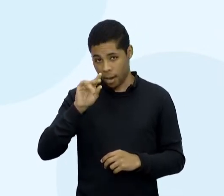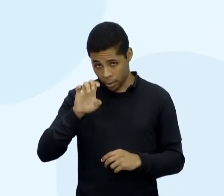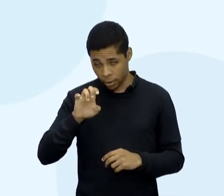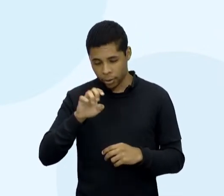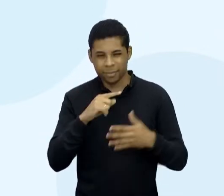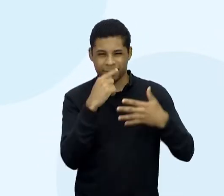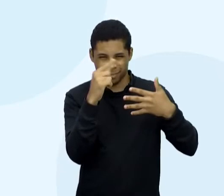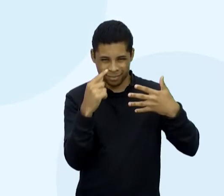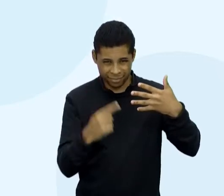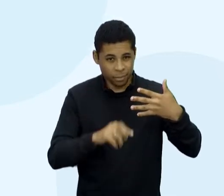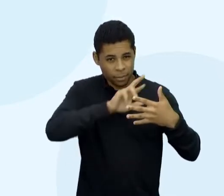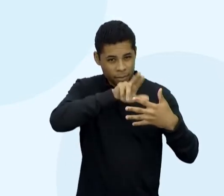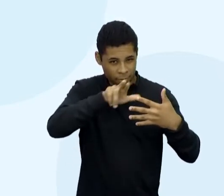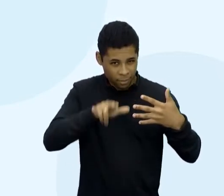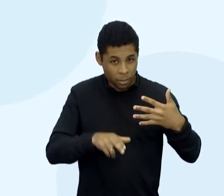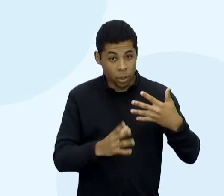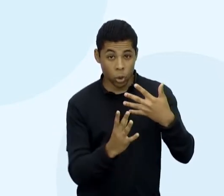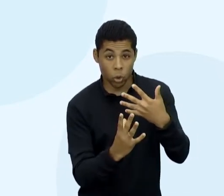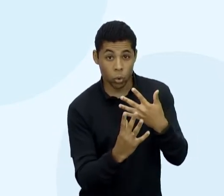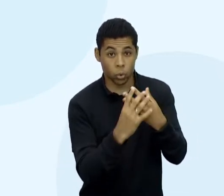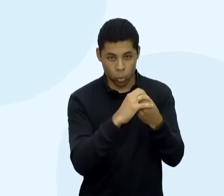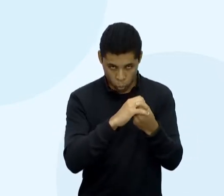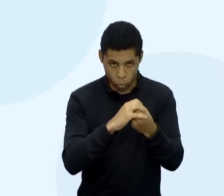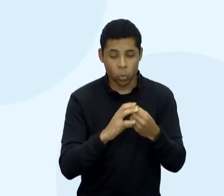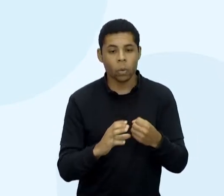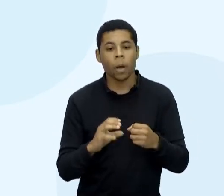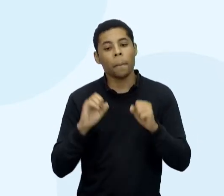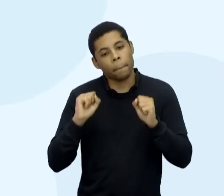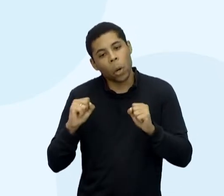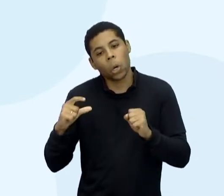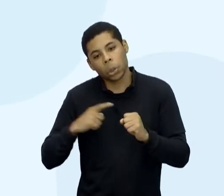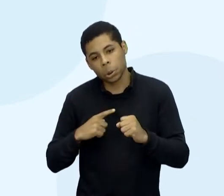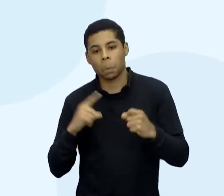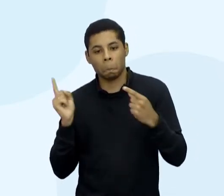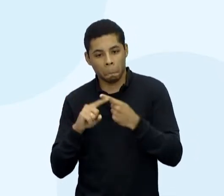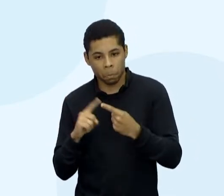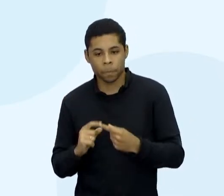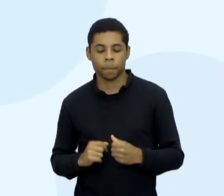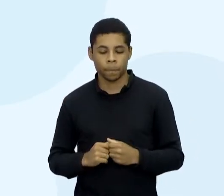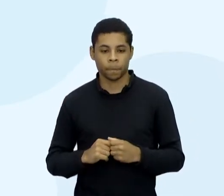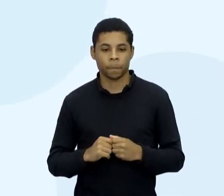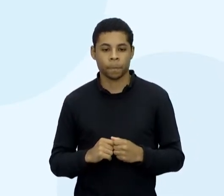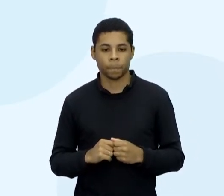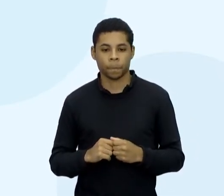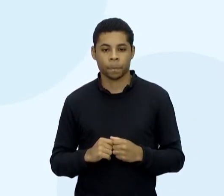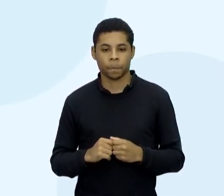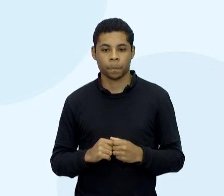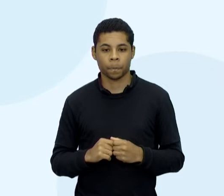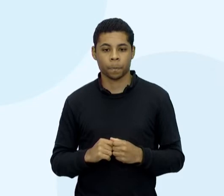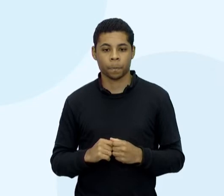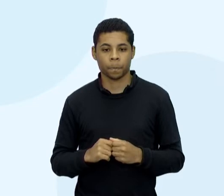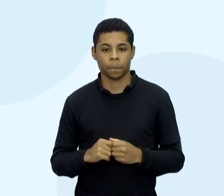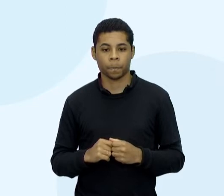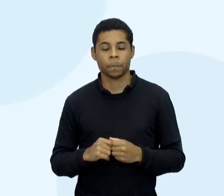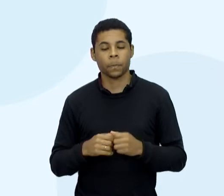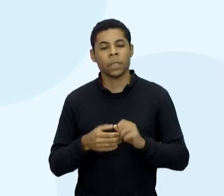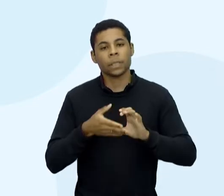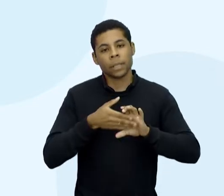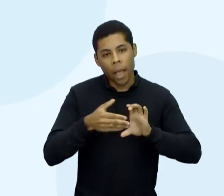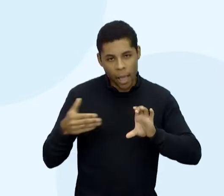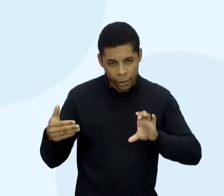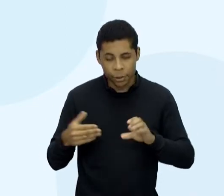abordagem relacionada à estética, ela pode ter uma abordagem relacionada ao estudo de